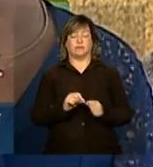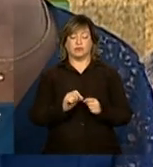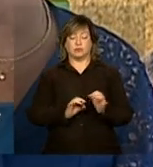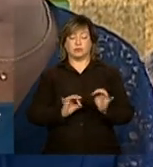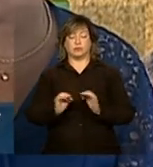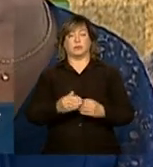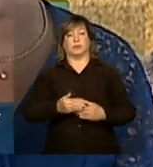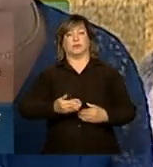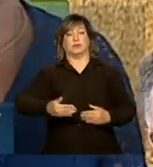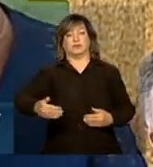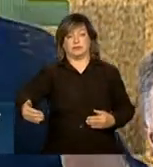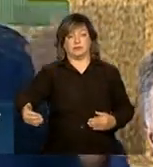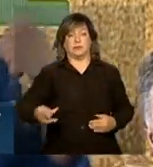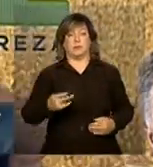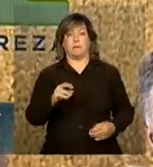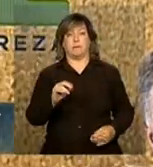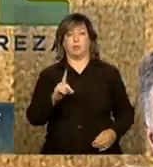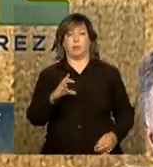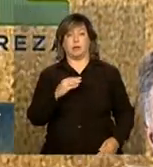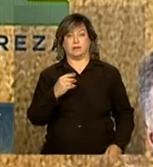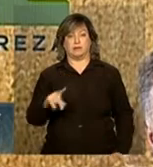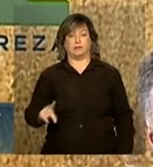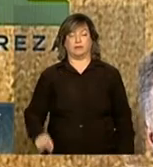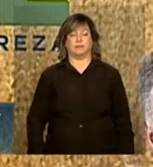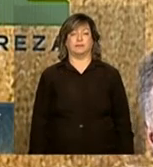processos produtivos.